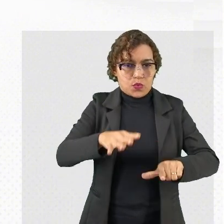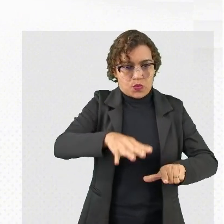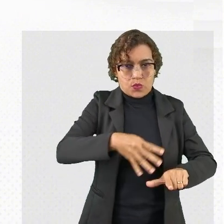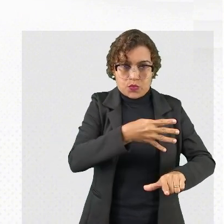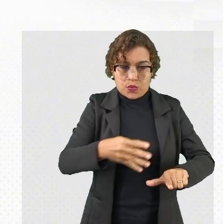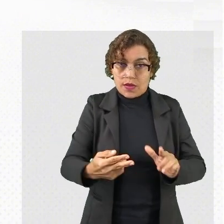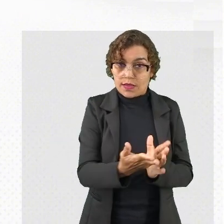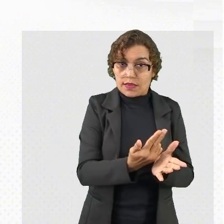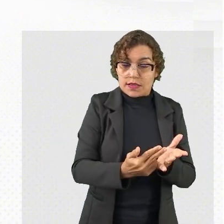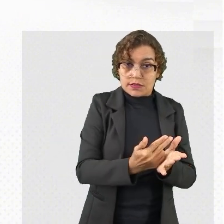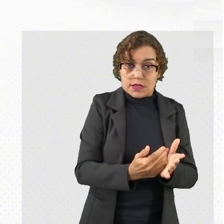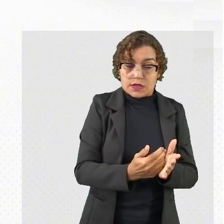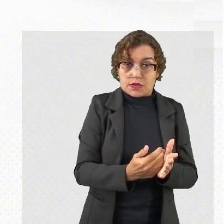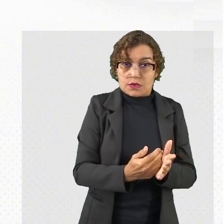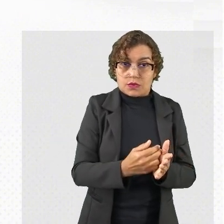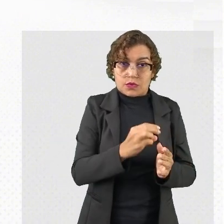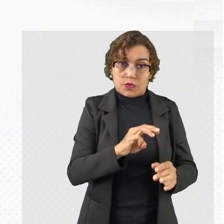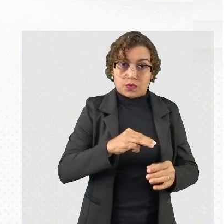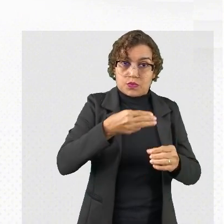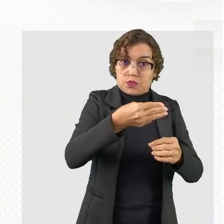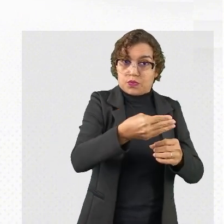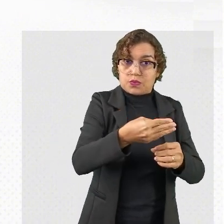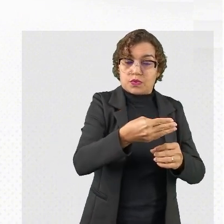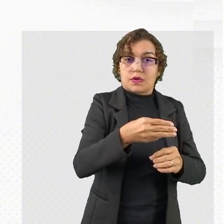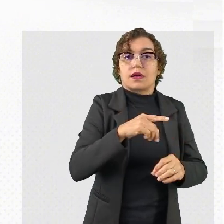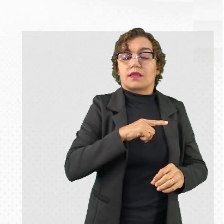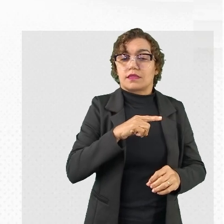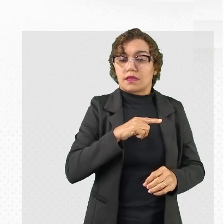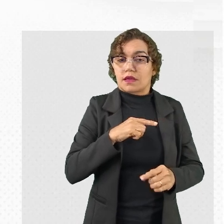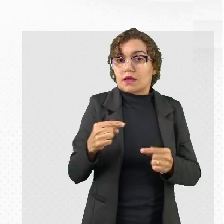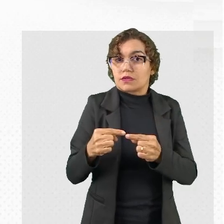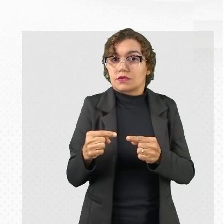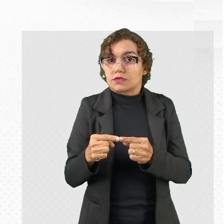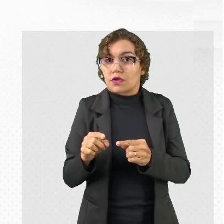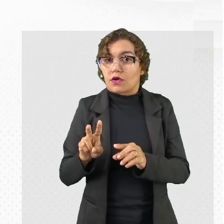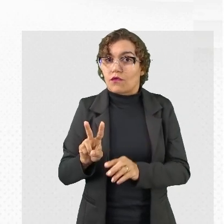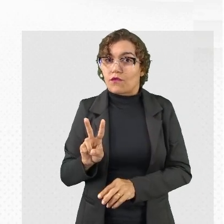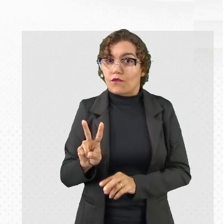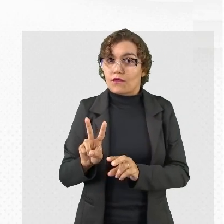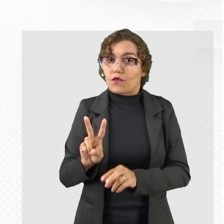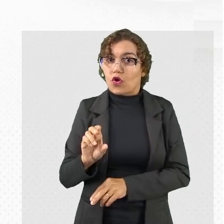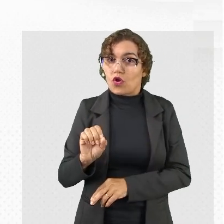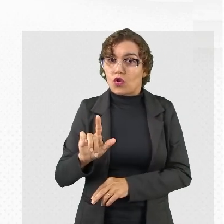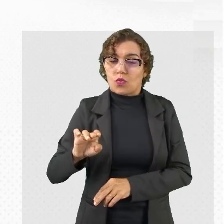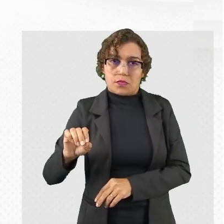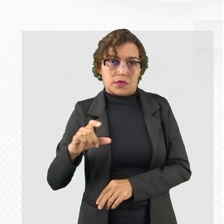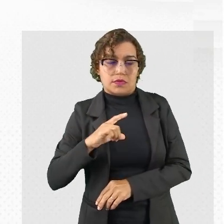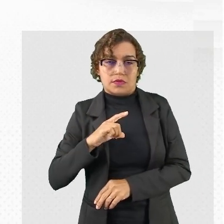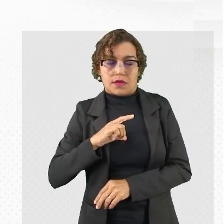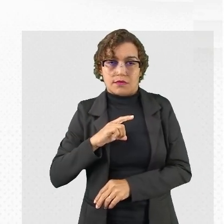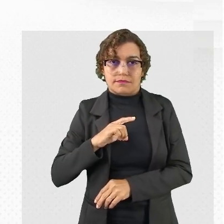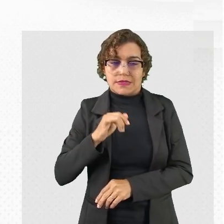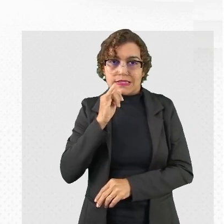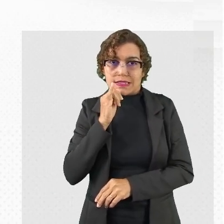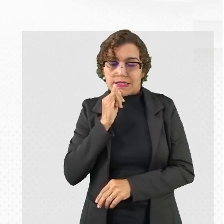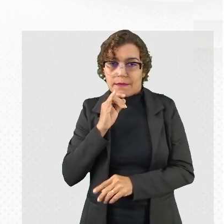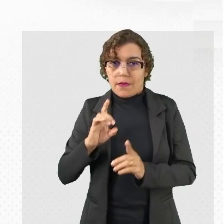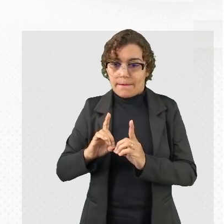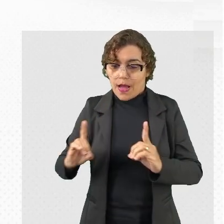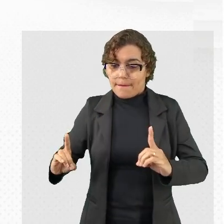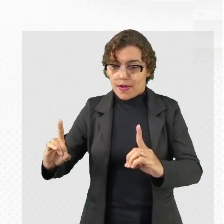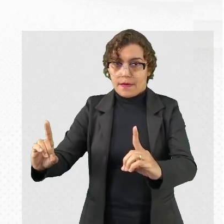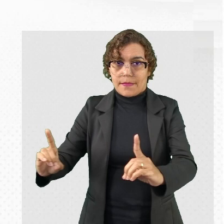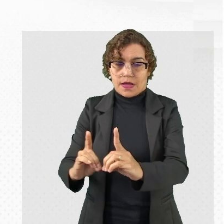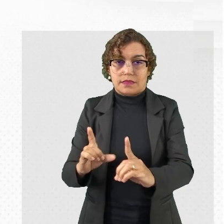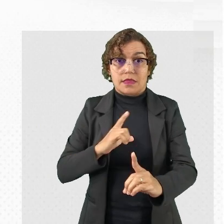ao cubo quando você associar com volume, porque são 3 dimensões no volume. Enquanto a área é